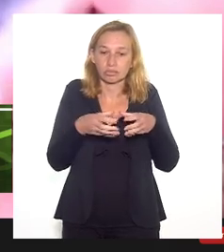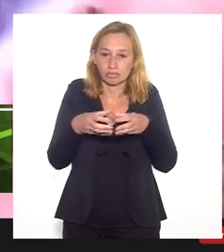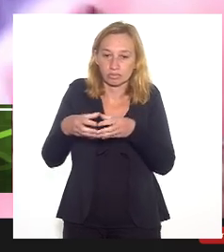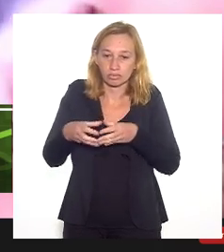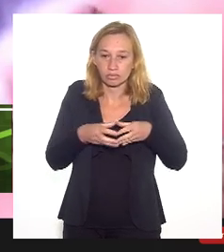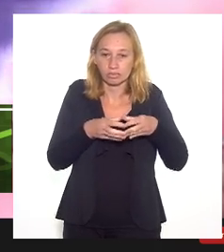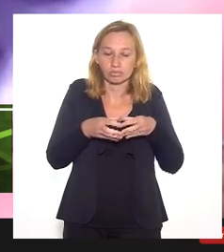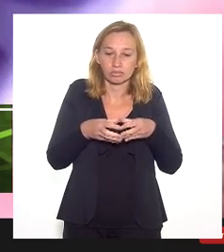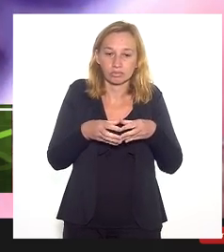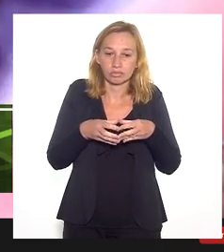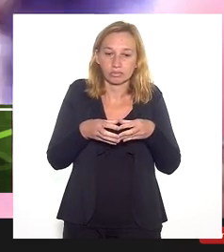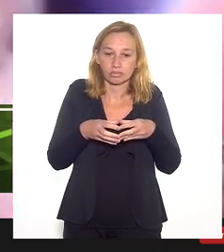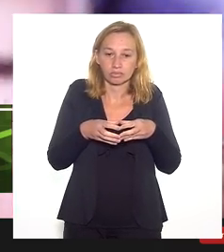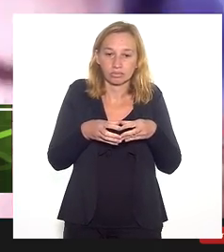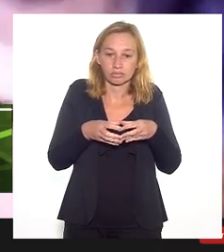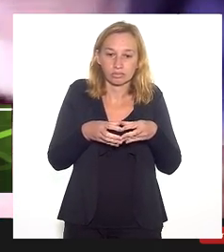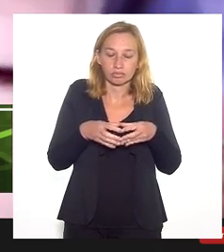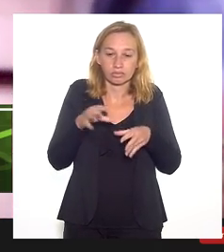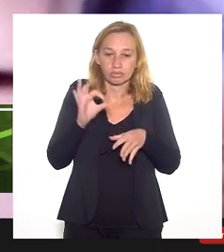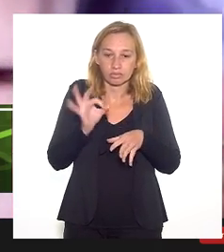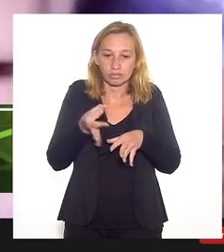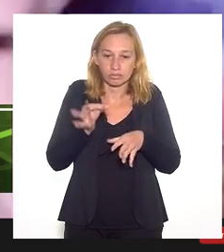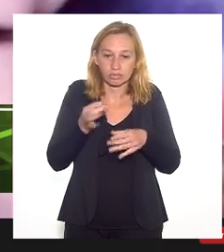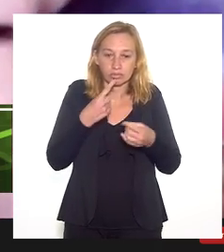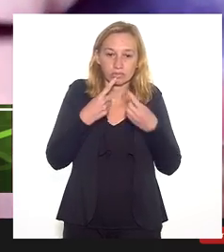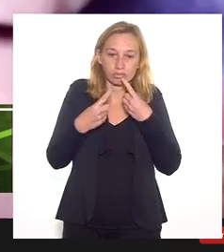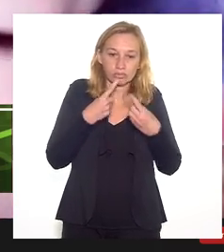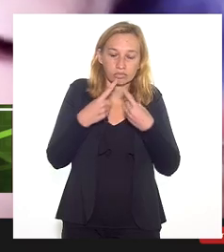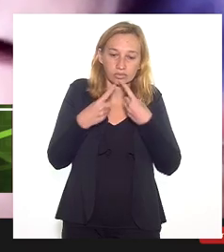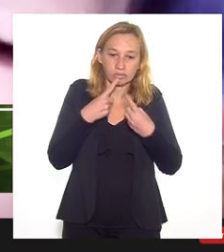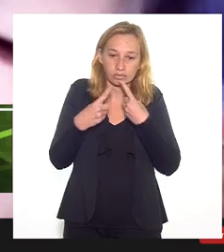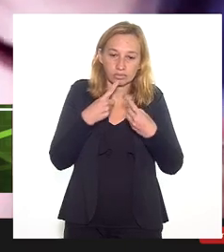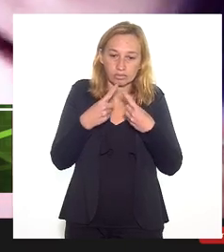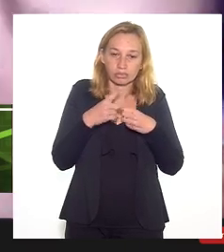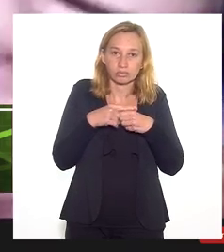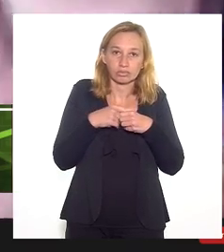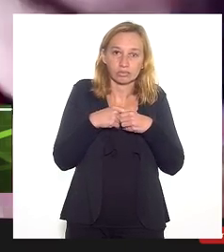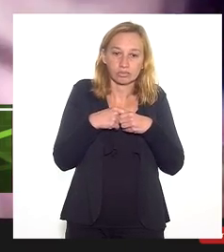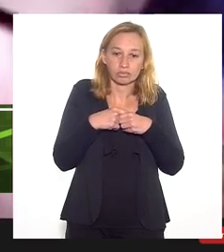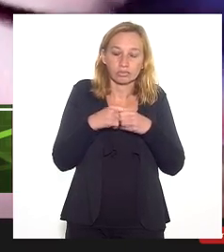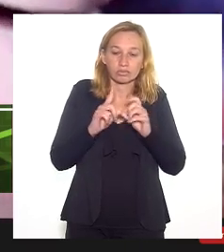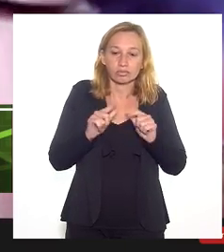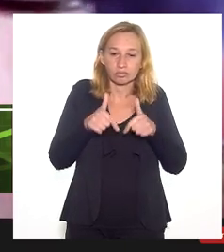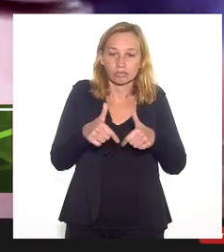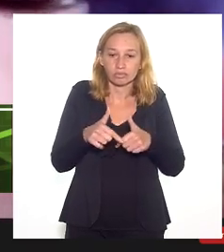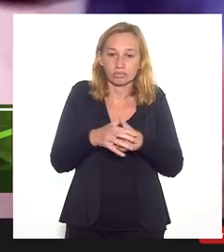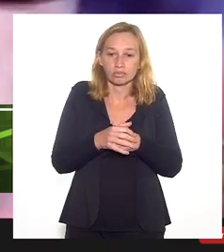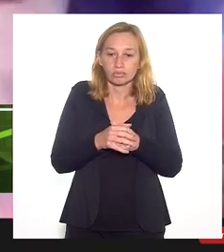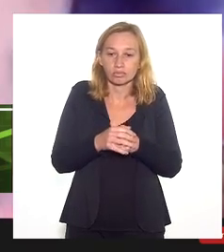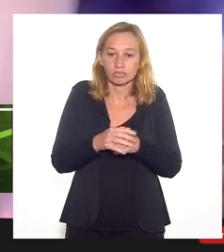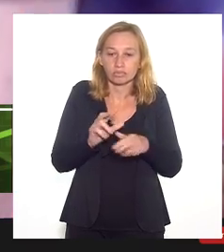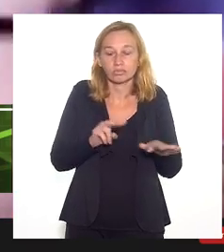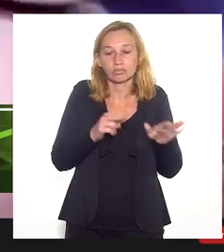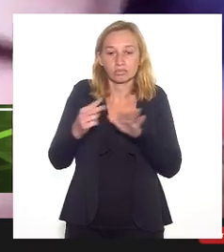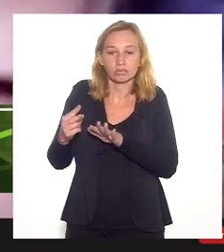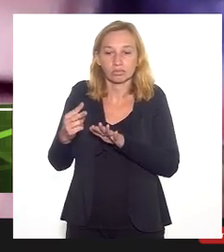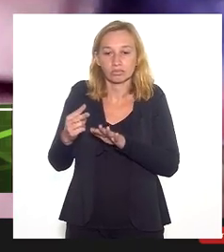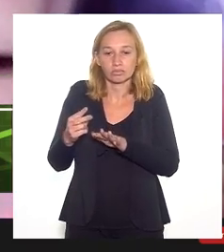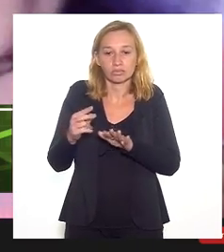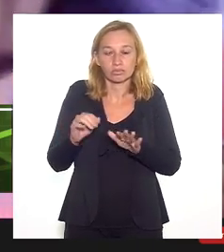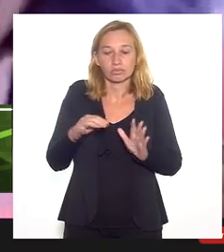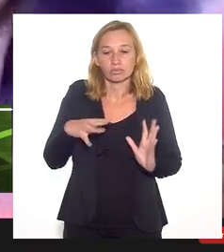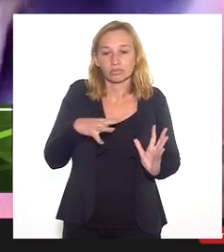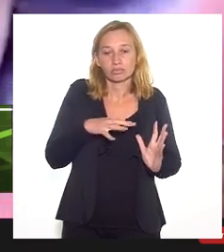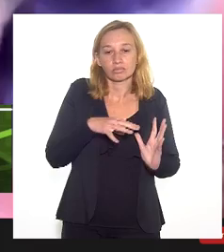para especificamente discutir a ação a semana de ação mundial dentro do